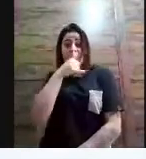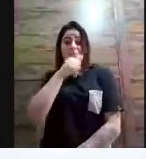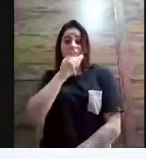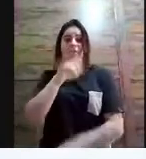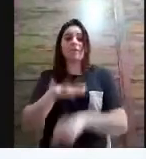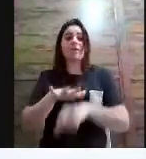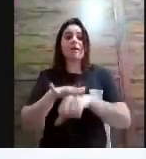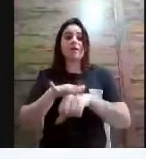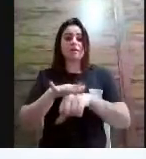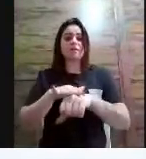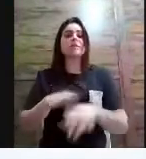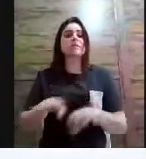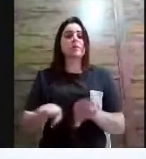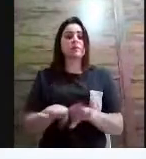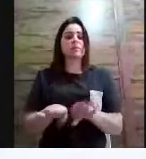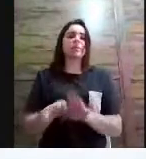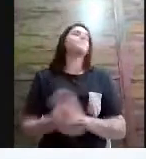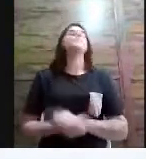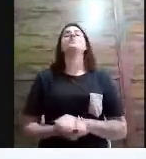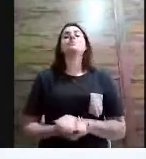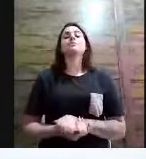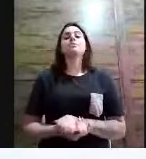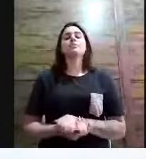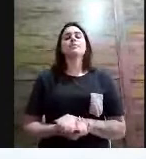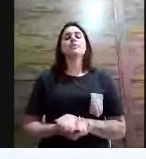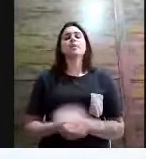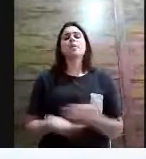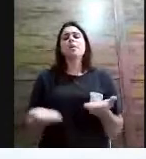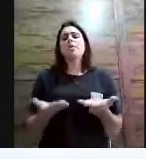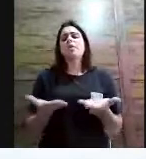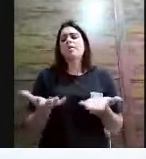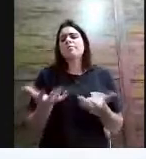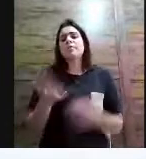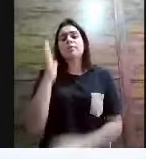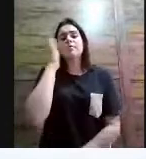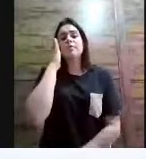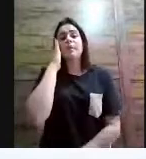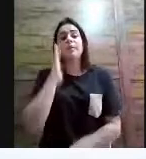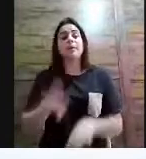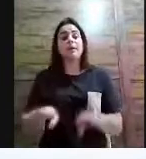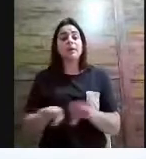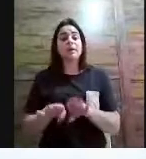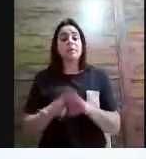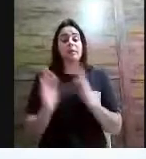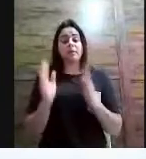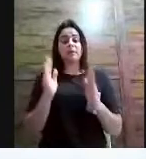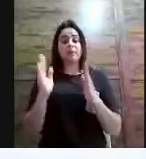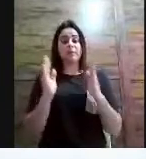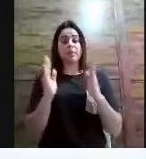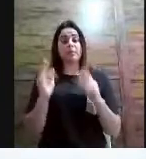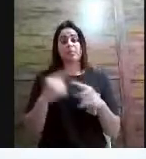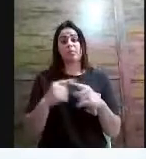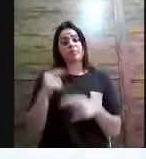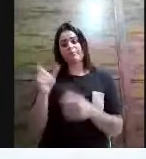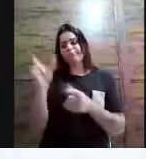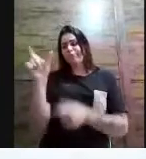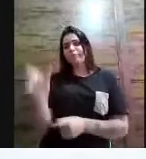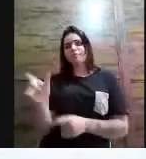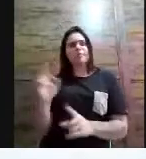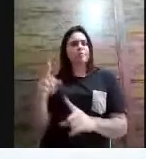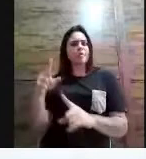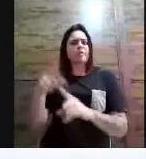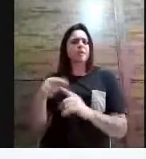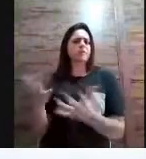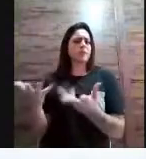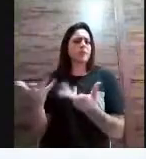bom. Doutora, eu tenho um dado aqui, né, para a senhora que atravessou todo esse período, né, que é uma referência, que